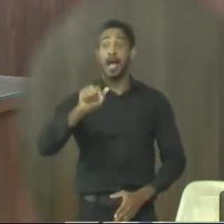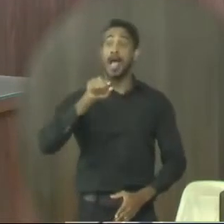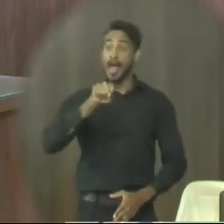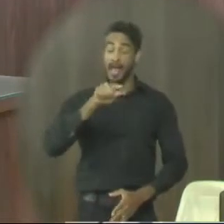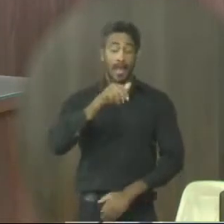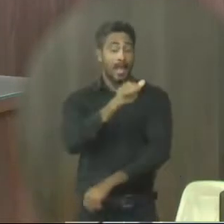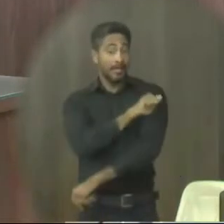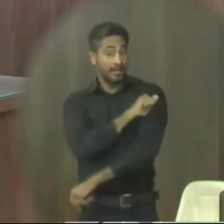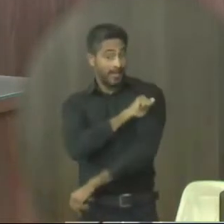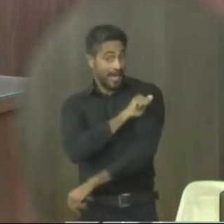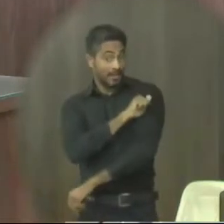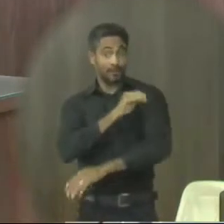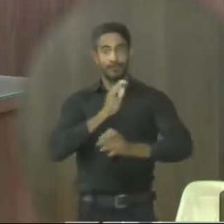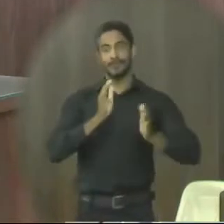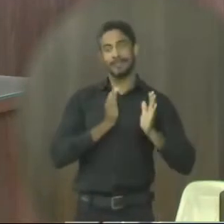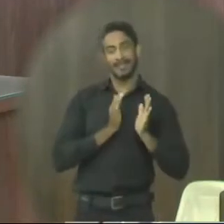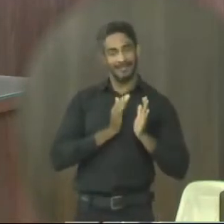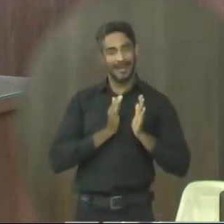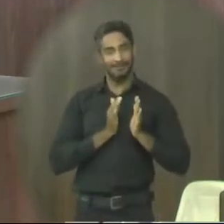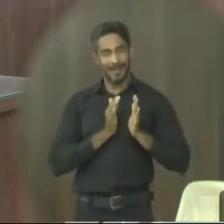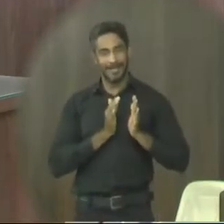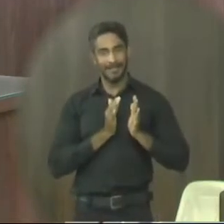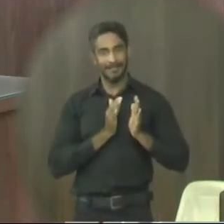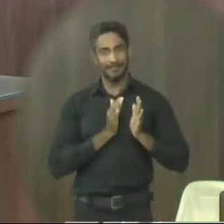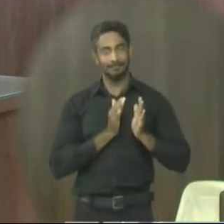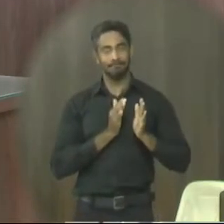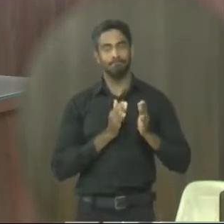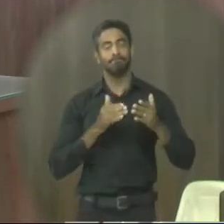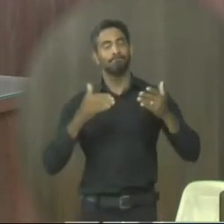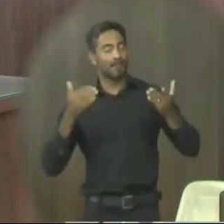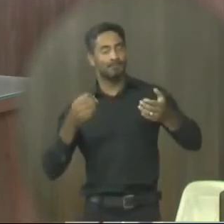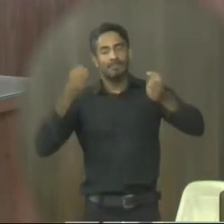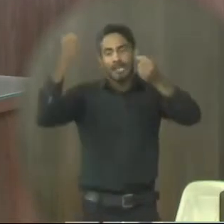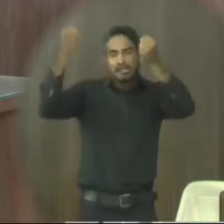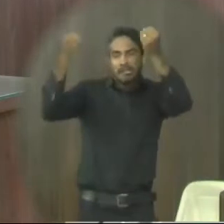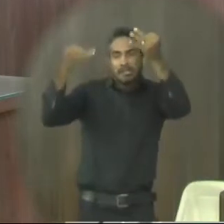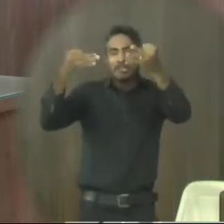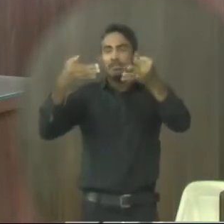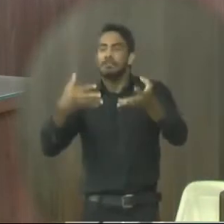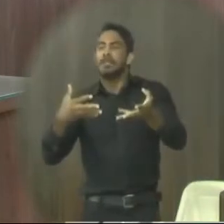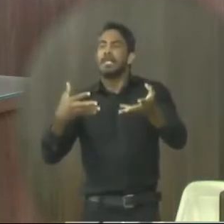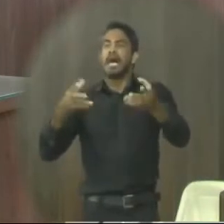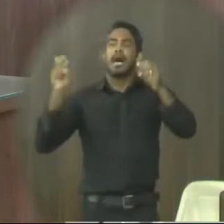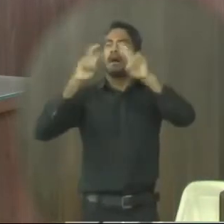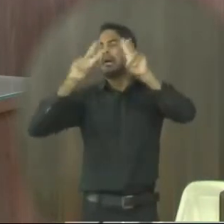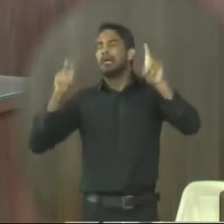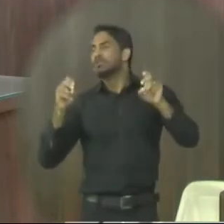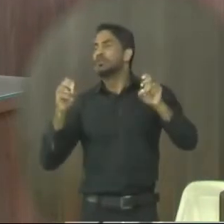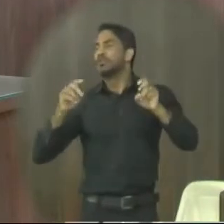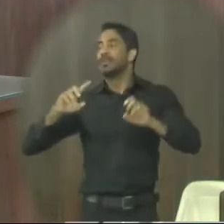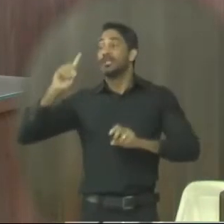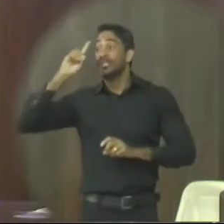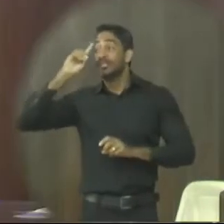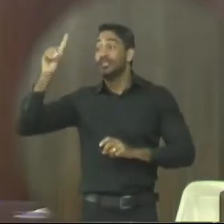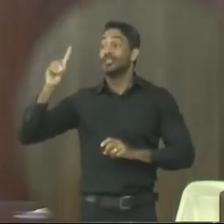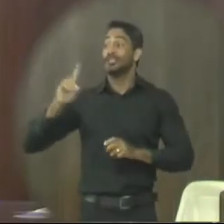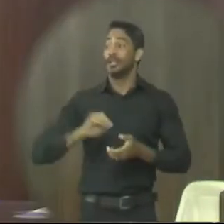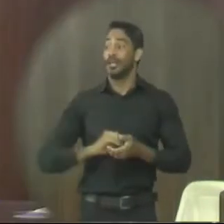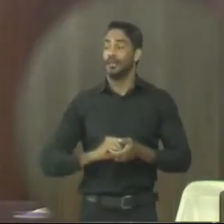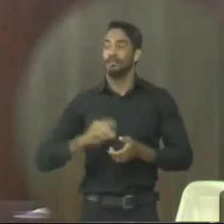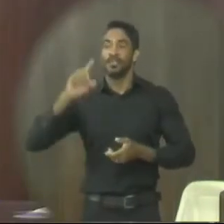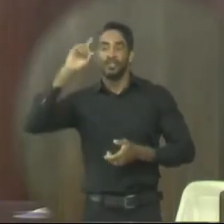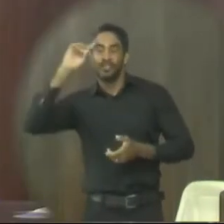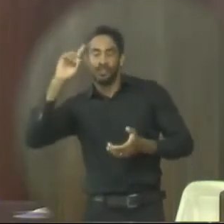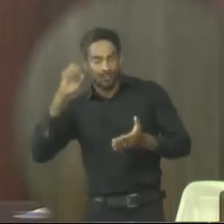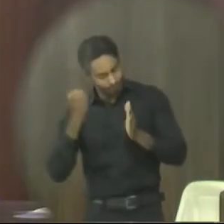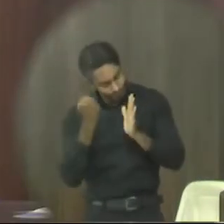que é aluna no Centro Dia da APAE. Ela vai falar para a gente sobre esse dia, dia